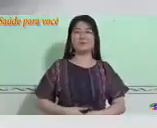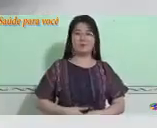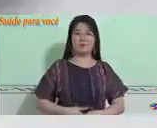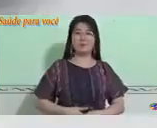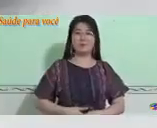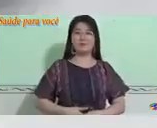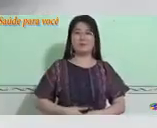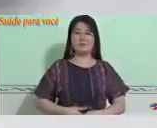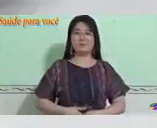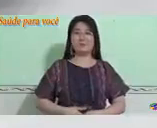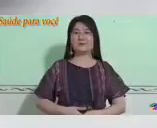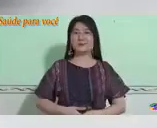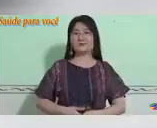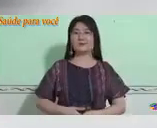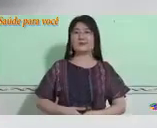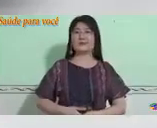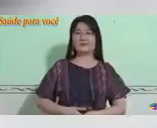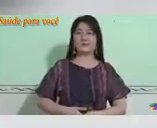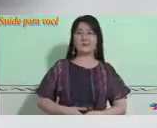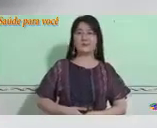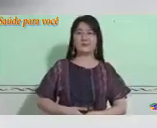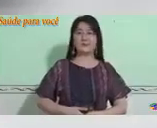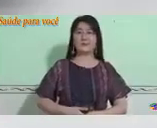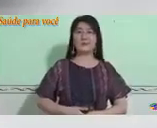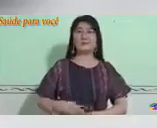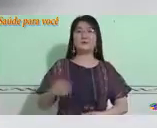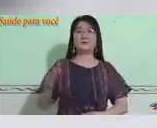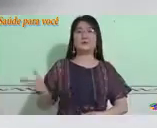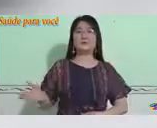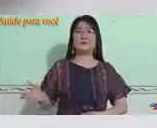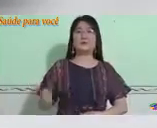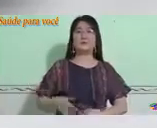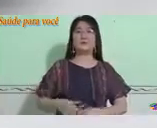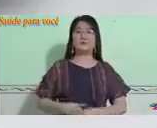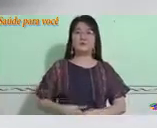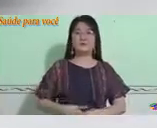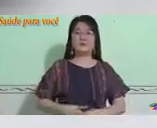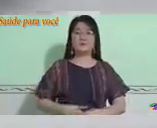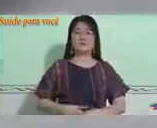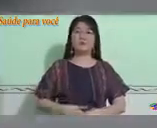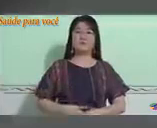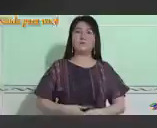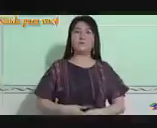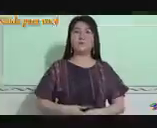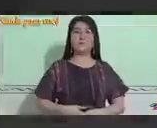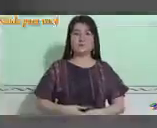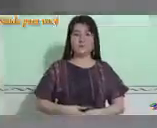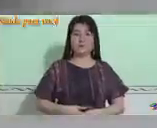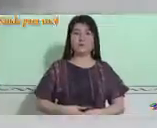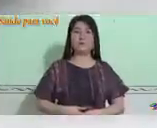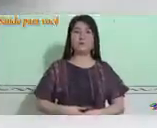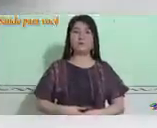Além disso, a colina também é necessária para reduzir as concentrações de homocisteína, uma substância que